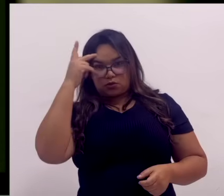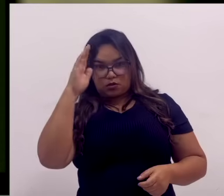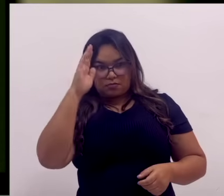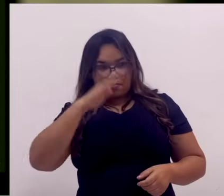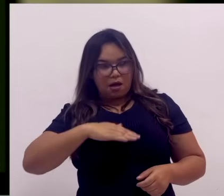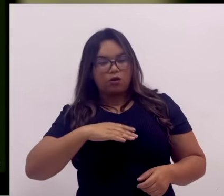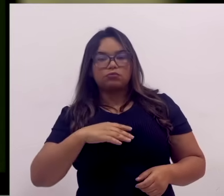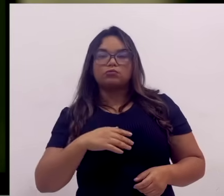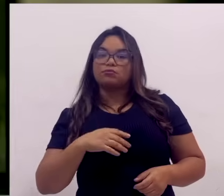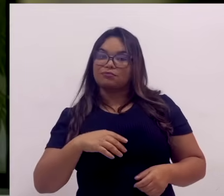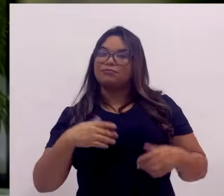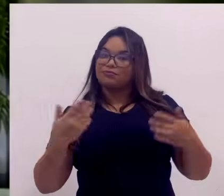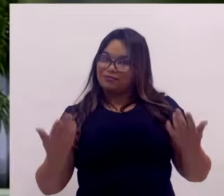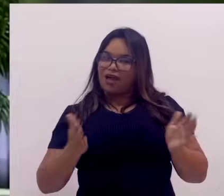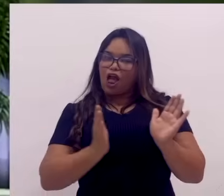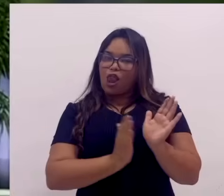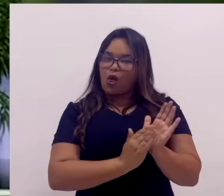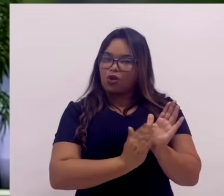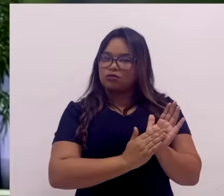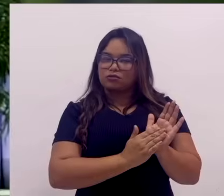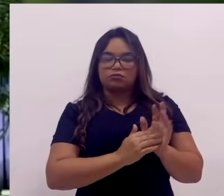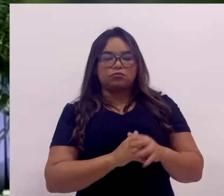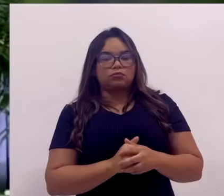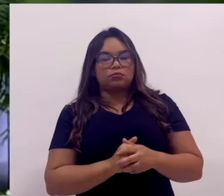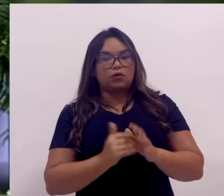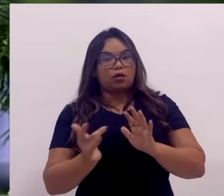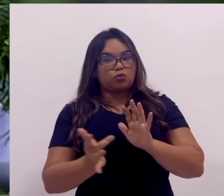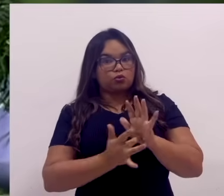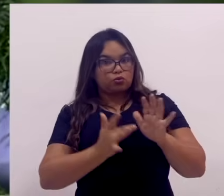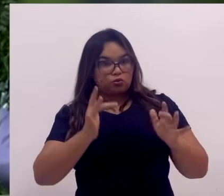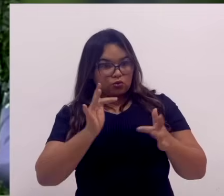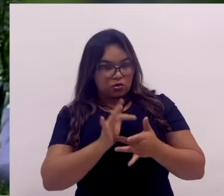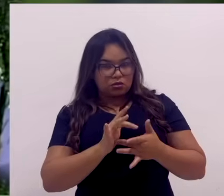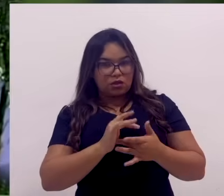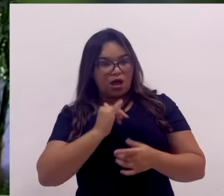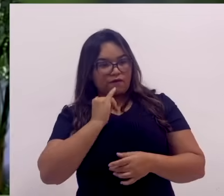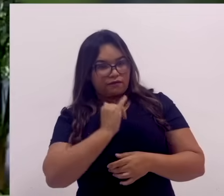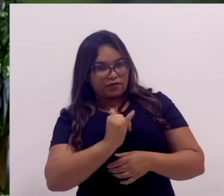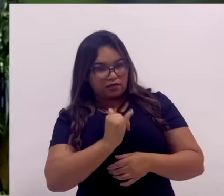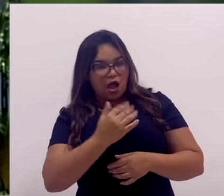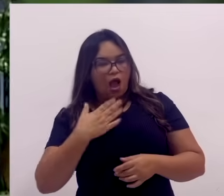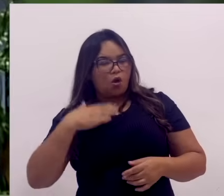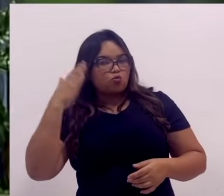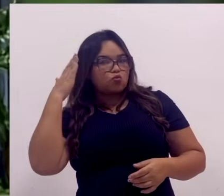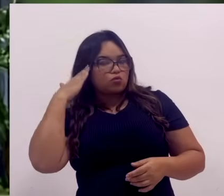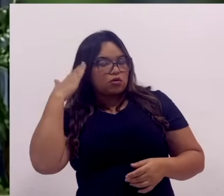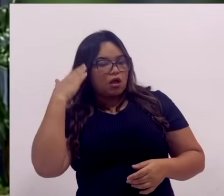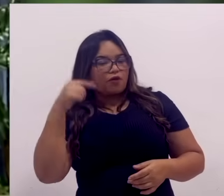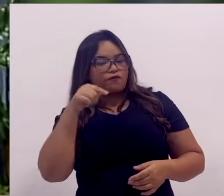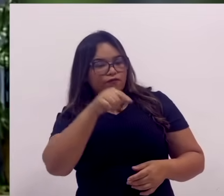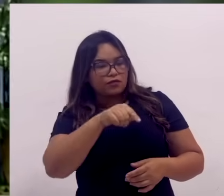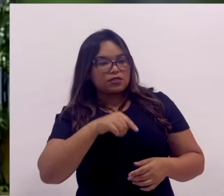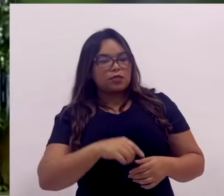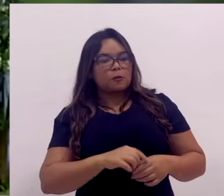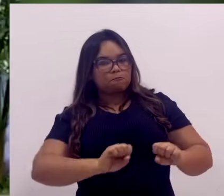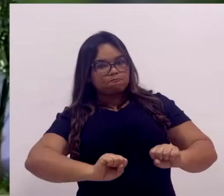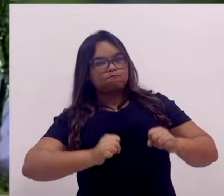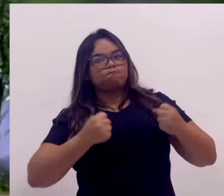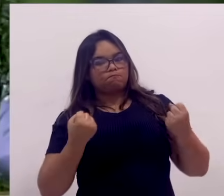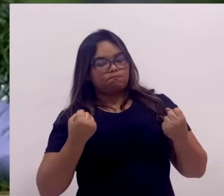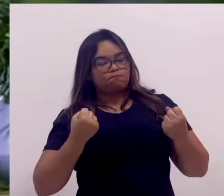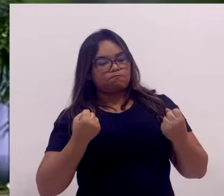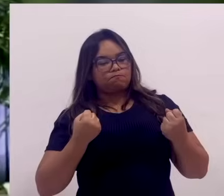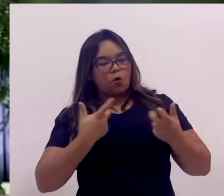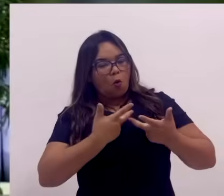Este é o elogio. Assim que Jesus está lhes dizendo, eu sei o que você está fazendo, e eu me alegro com o que você